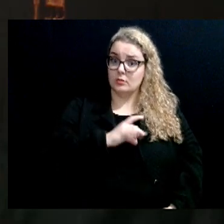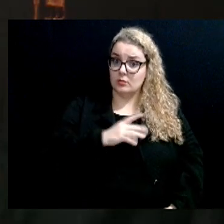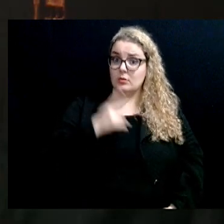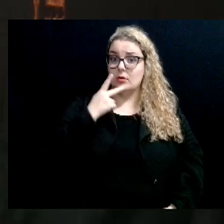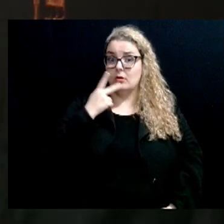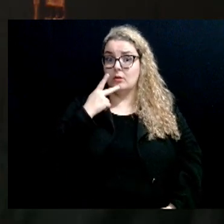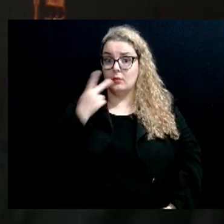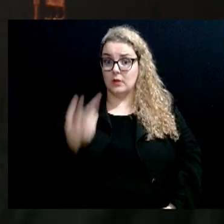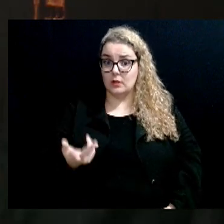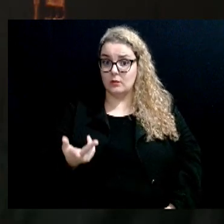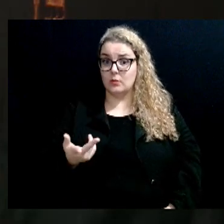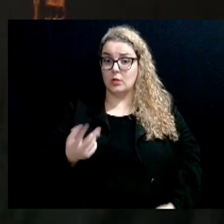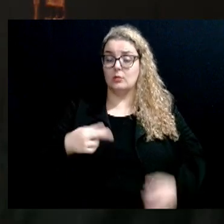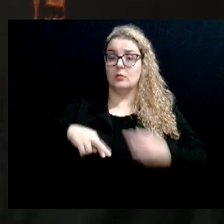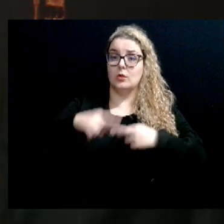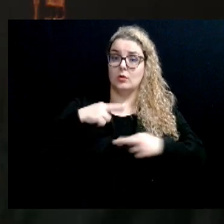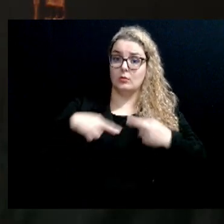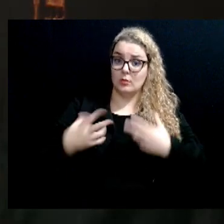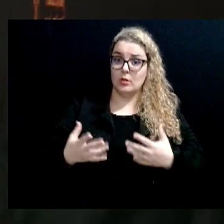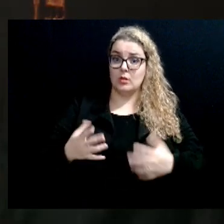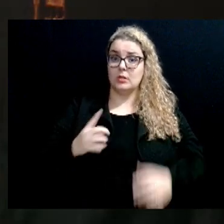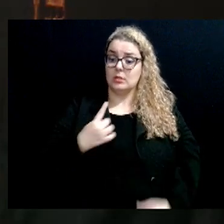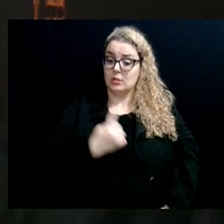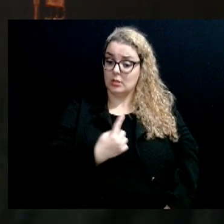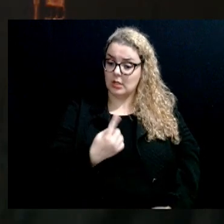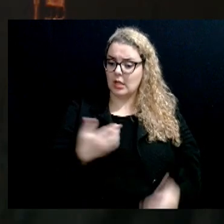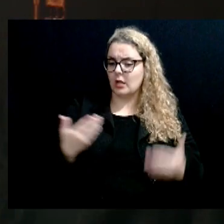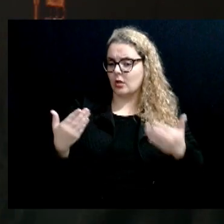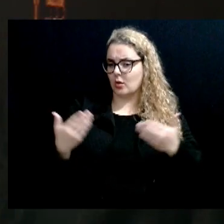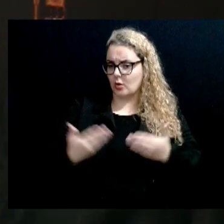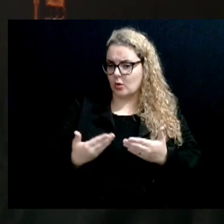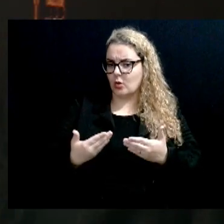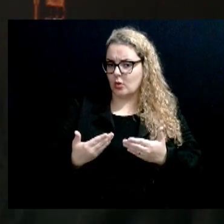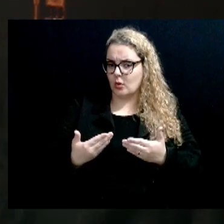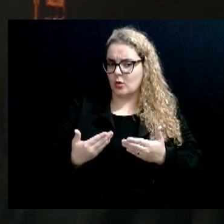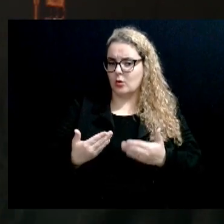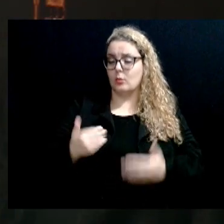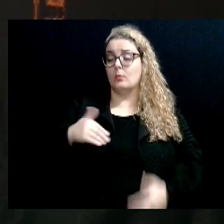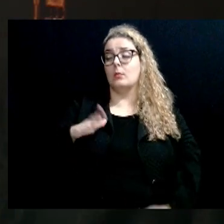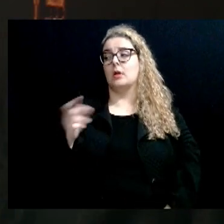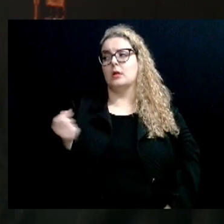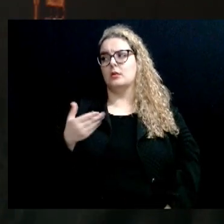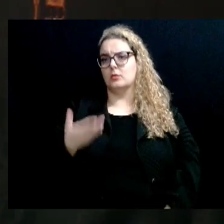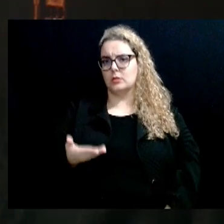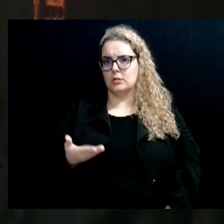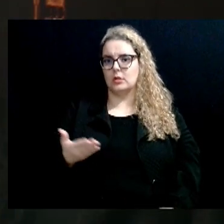questão da solidão. Agora, vamos mais além para a psicologia.